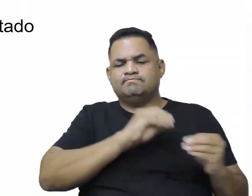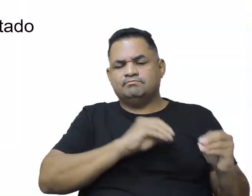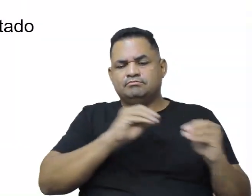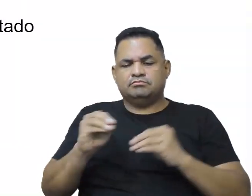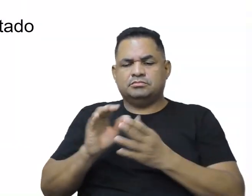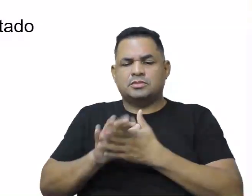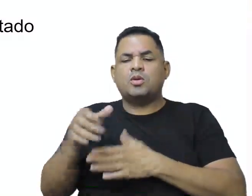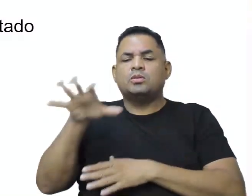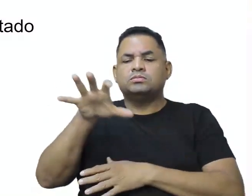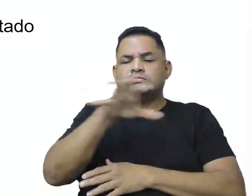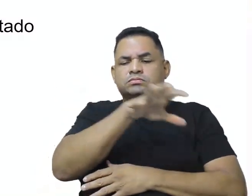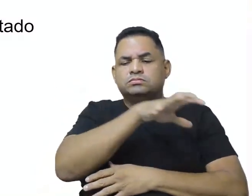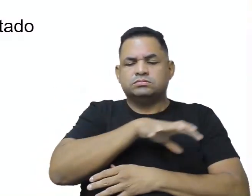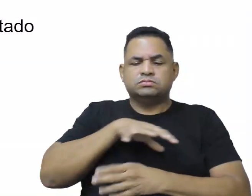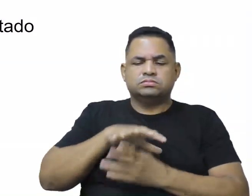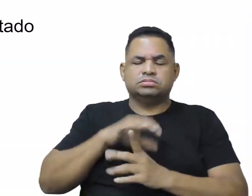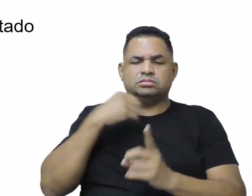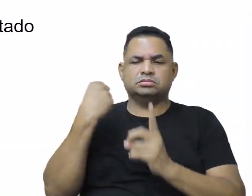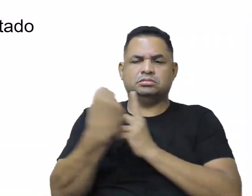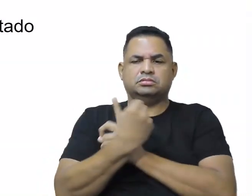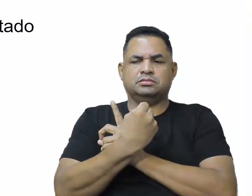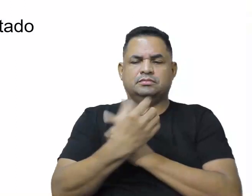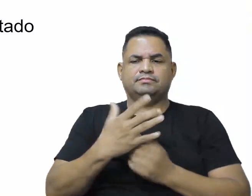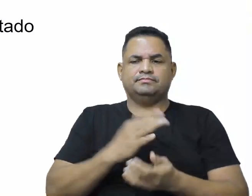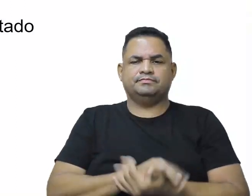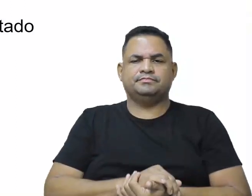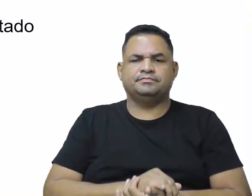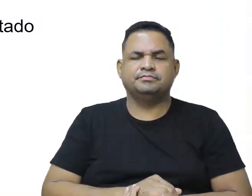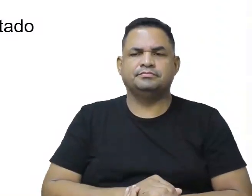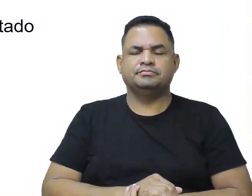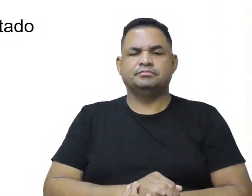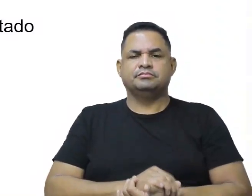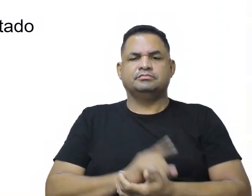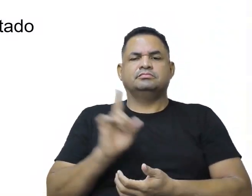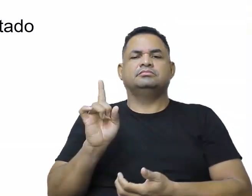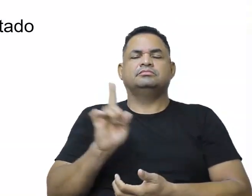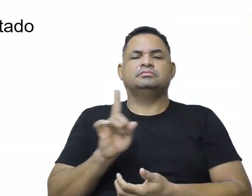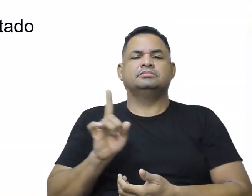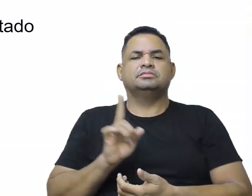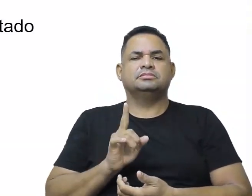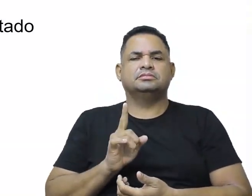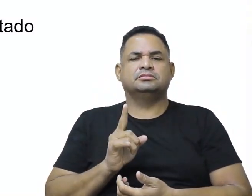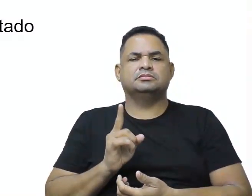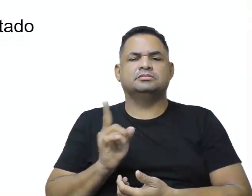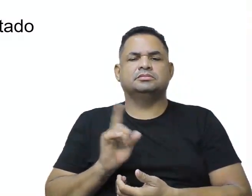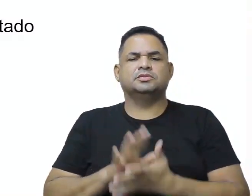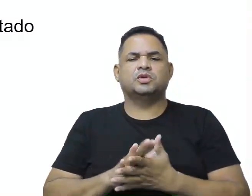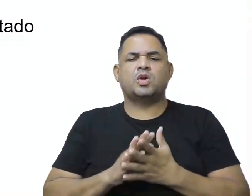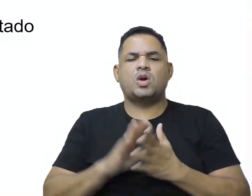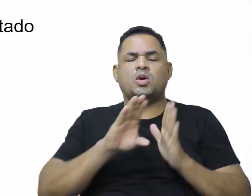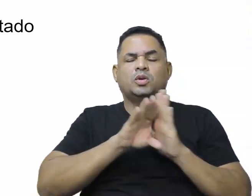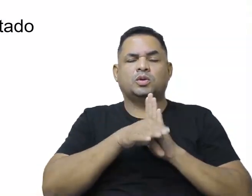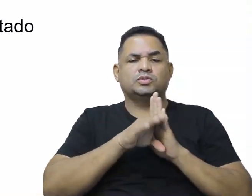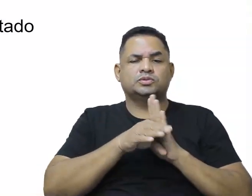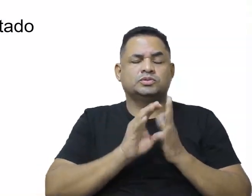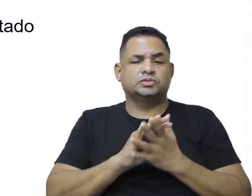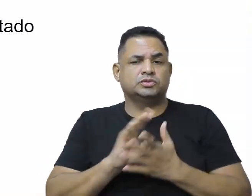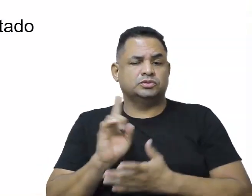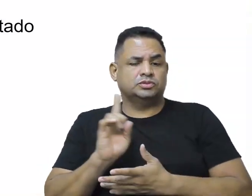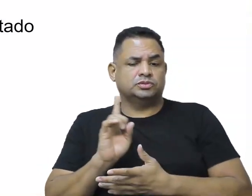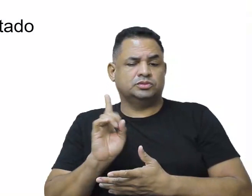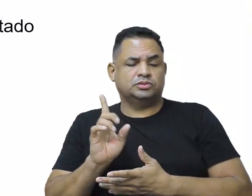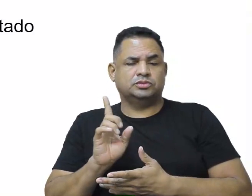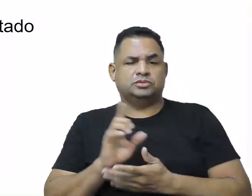transpor para outras a ansiedade né então ele não só esses conceito dele não é